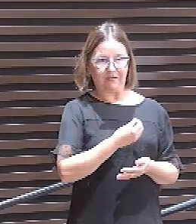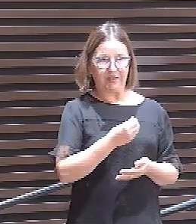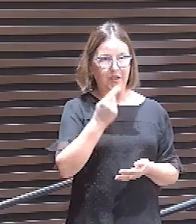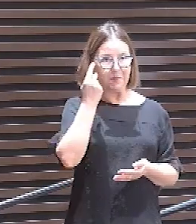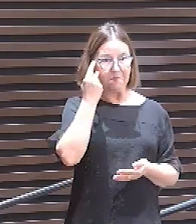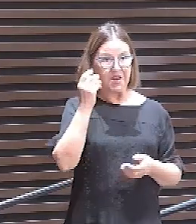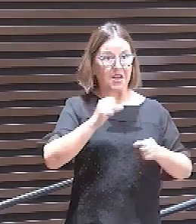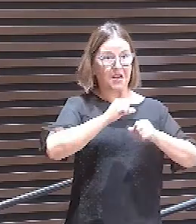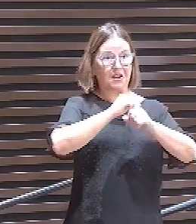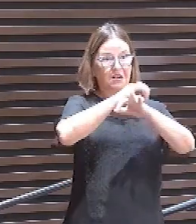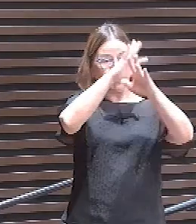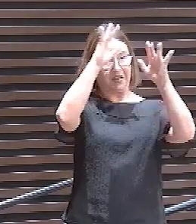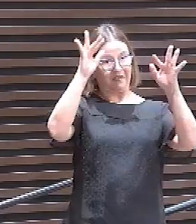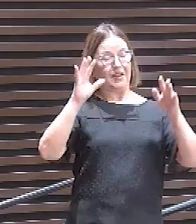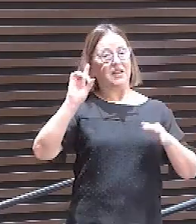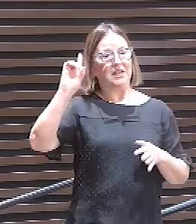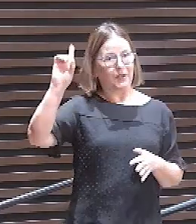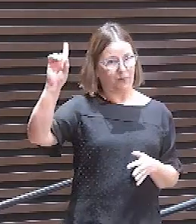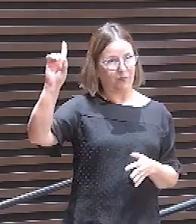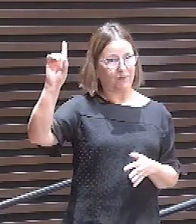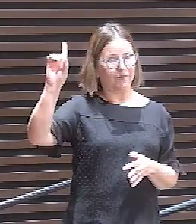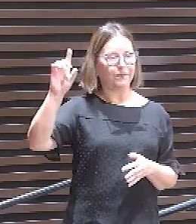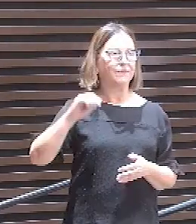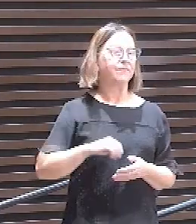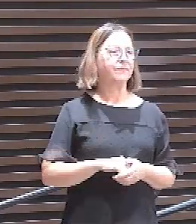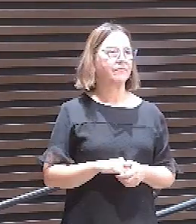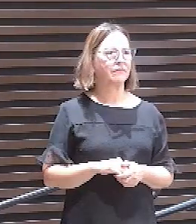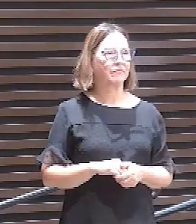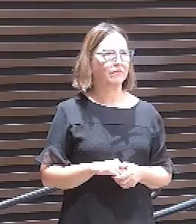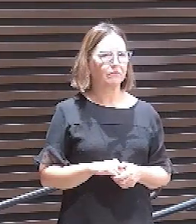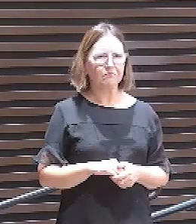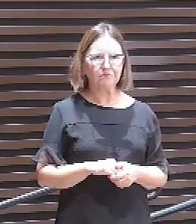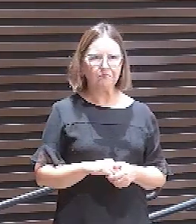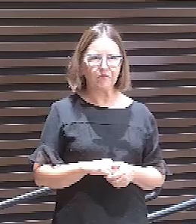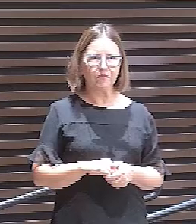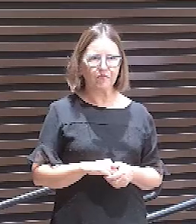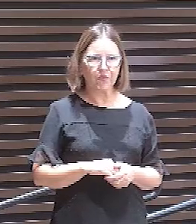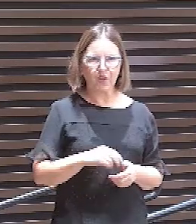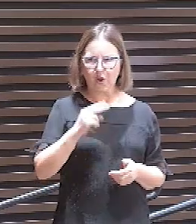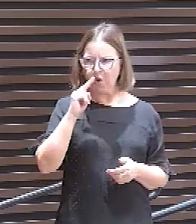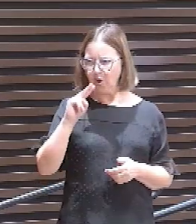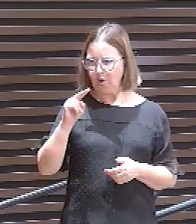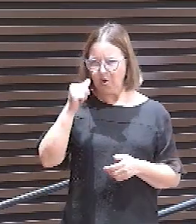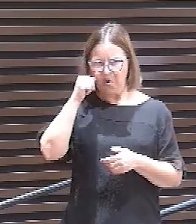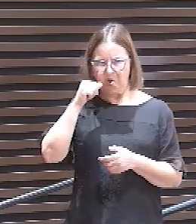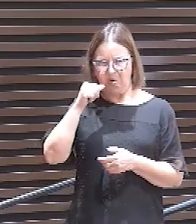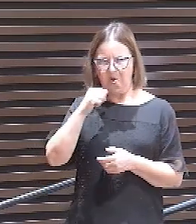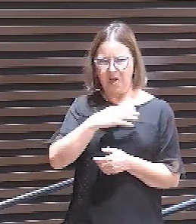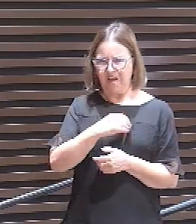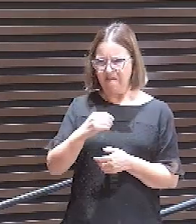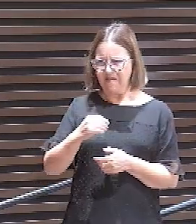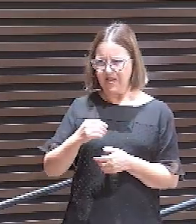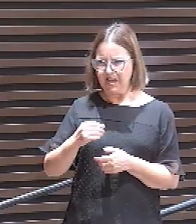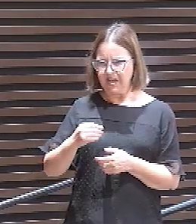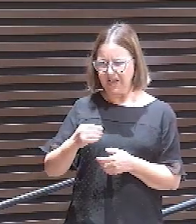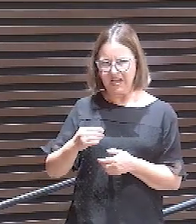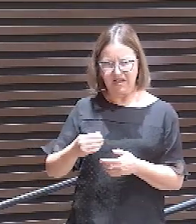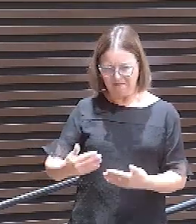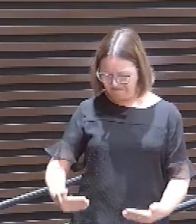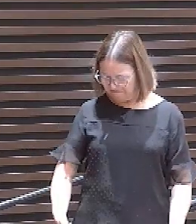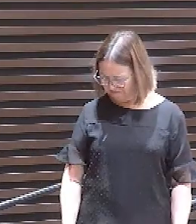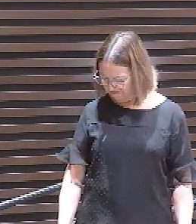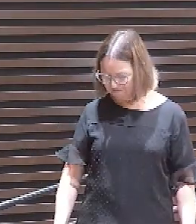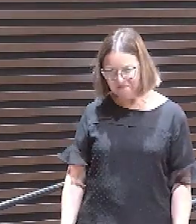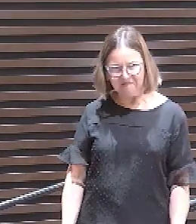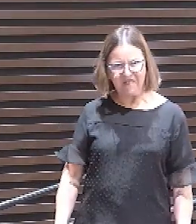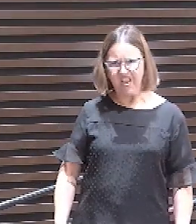para glorificar a Deus. Virou-se para a filha, que tinha uma mini saia naquele tempo,